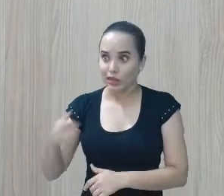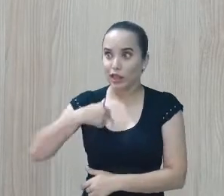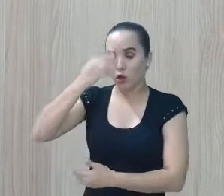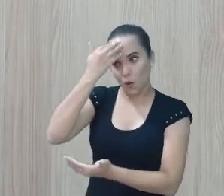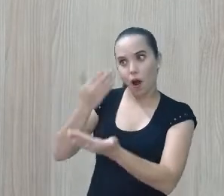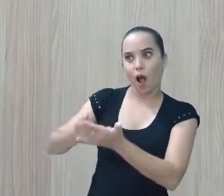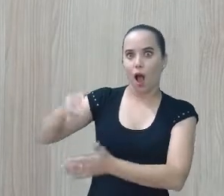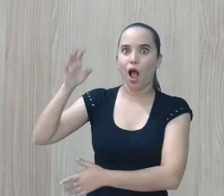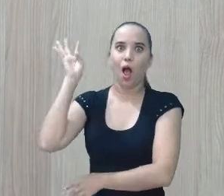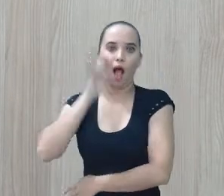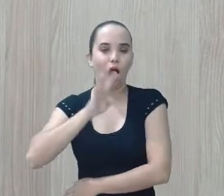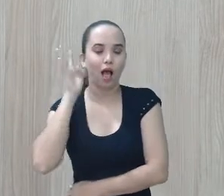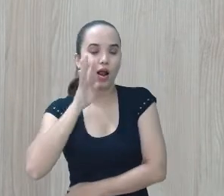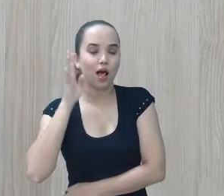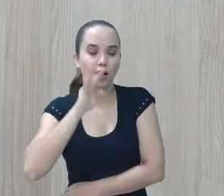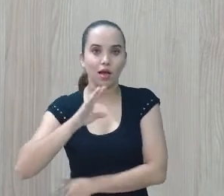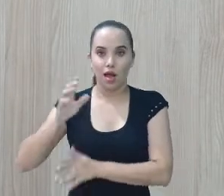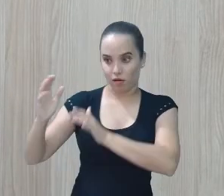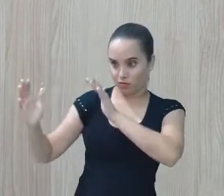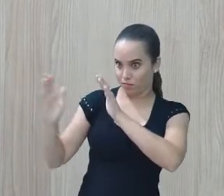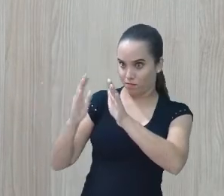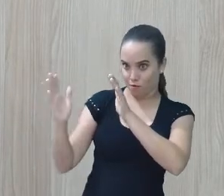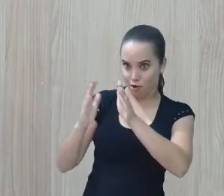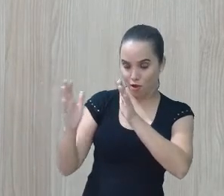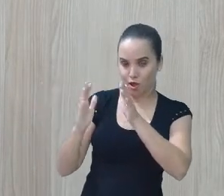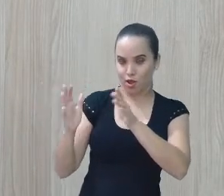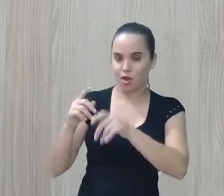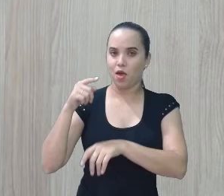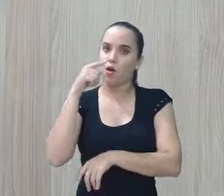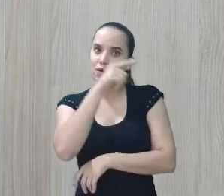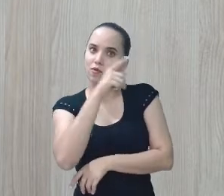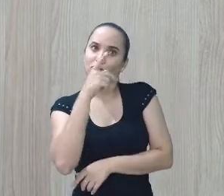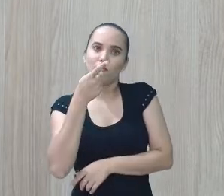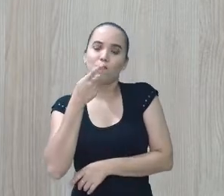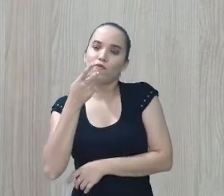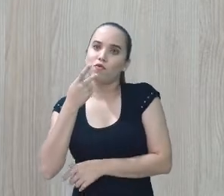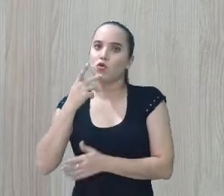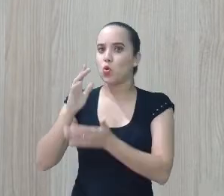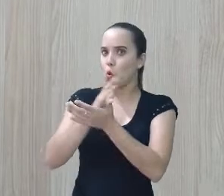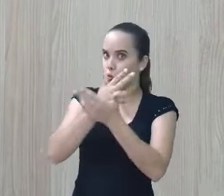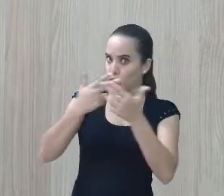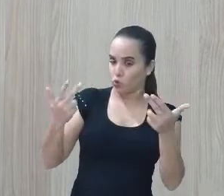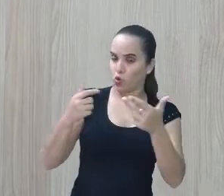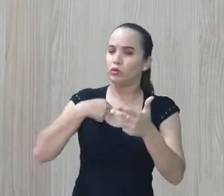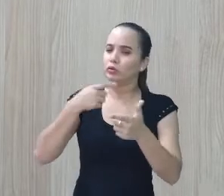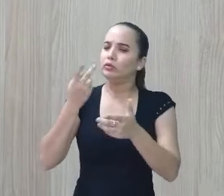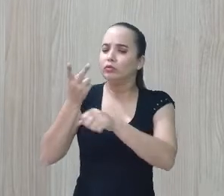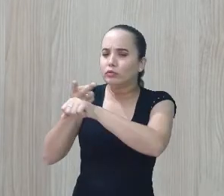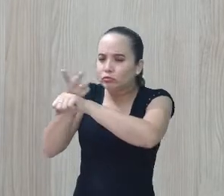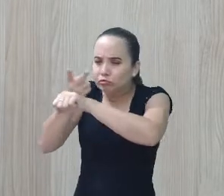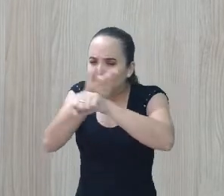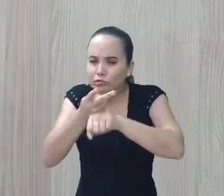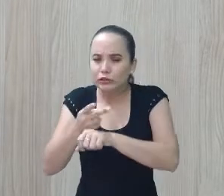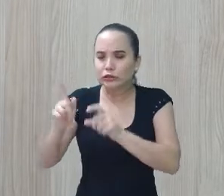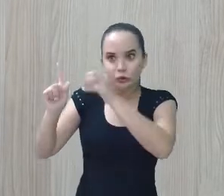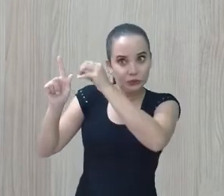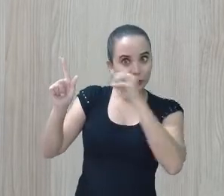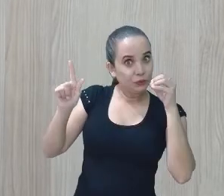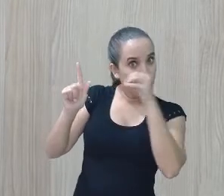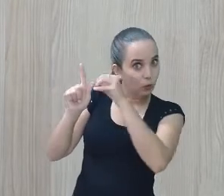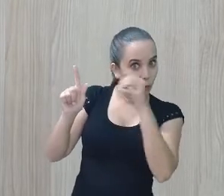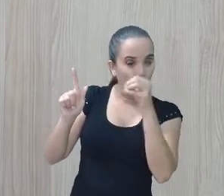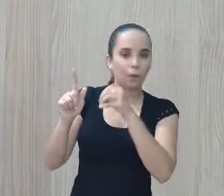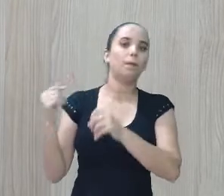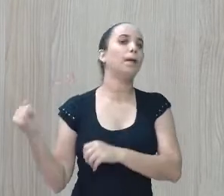esse período, Gini, estava dando uma olhadinha aqui, você falou algumas coisas que me chamaram a atenção, e eu fui fazer uma pesquisa aqui no Google, né?